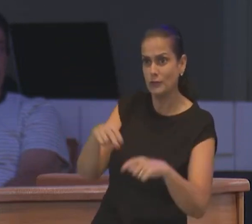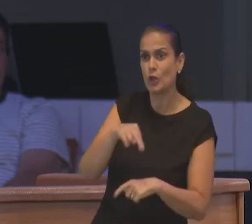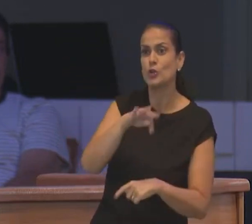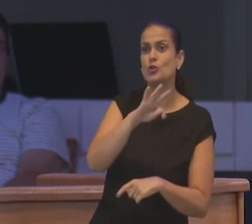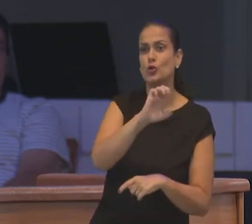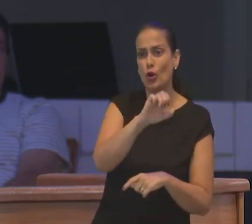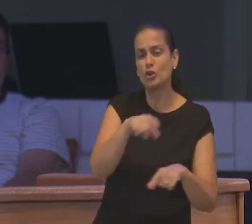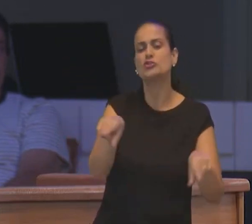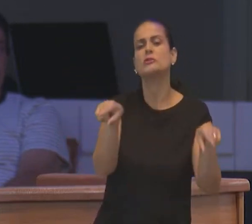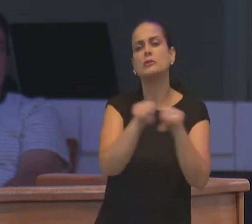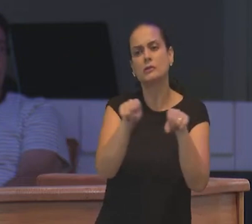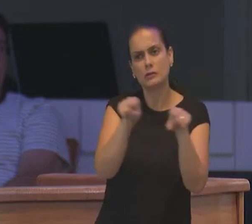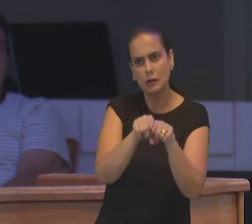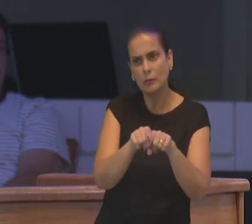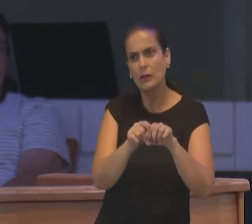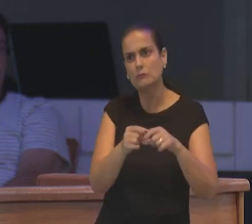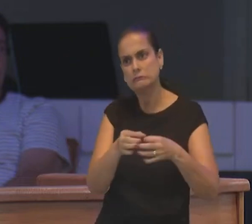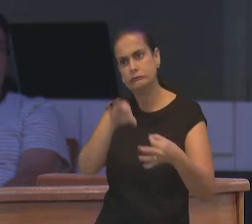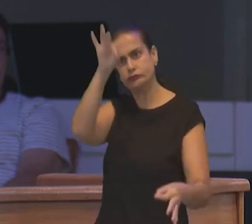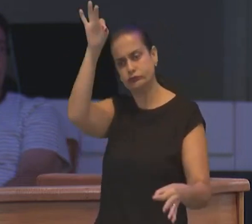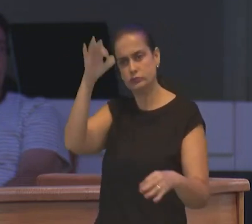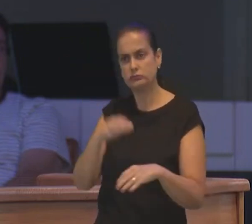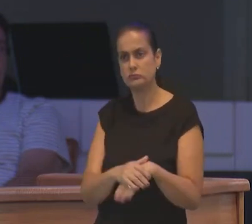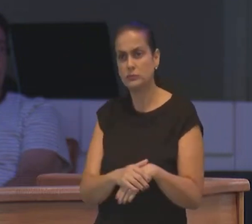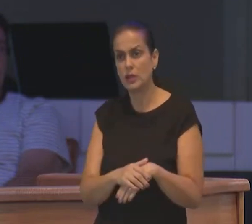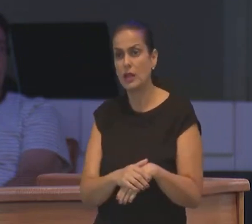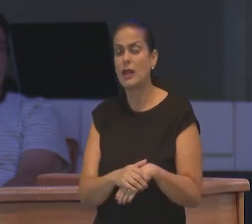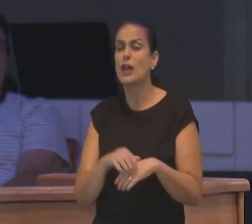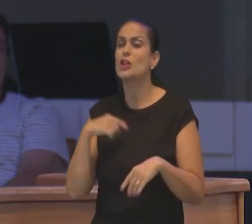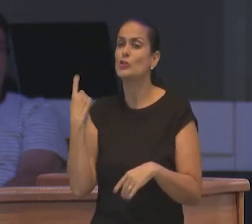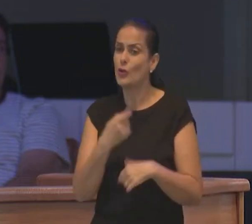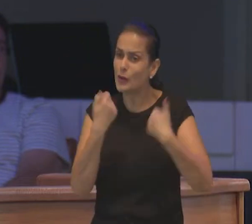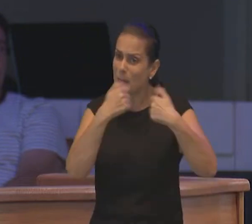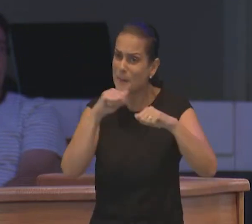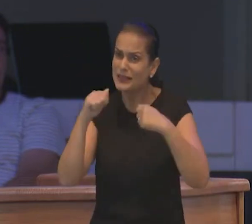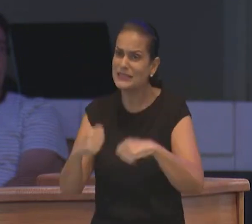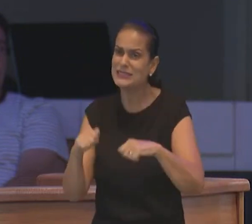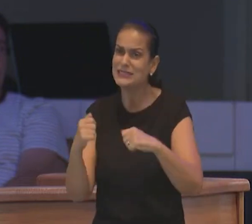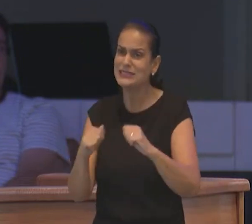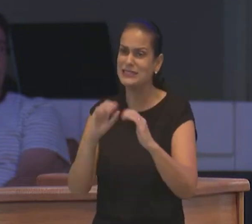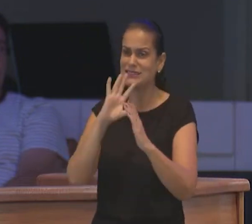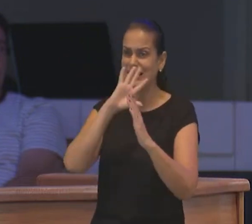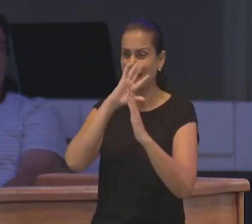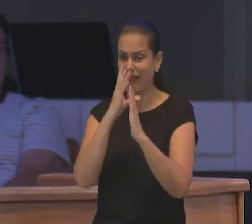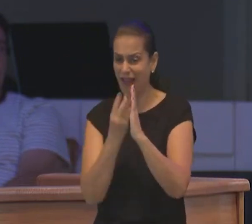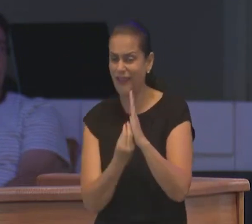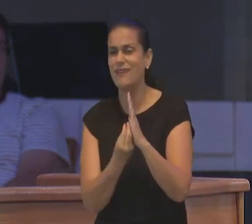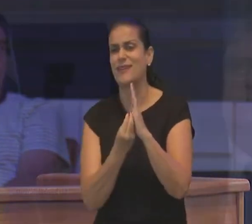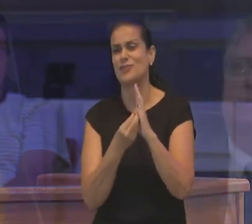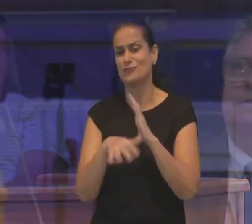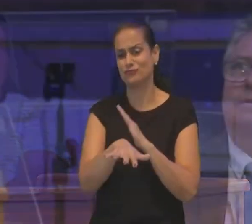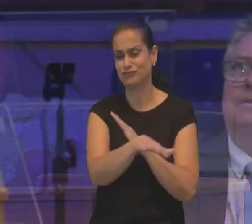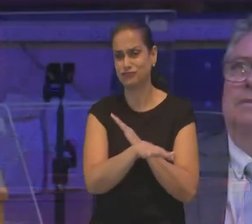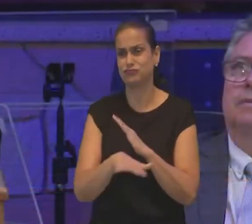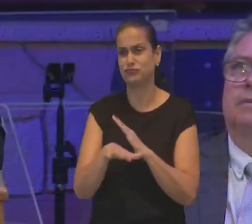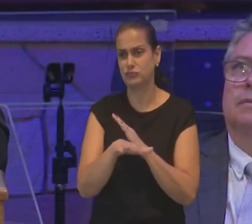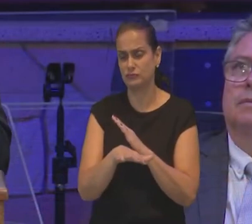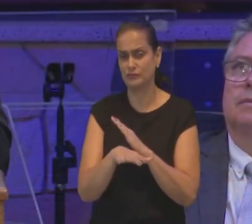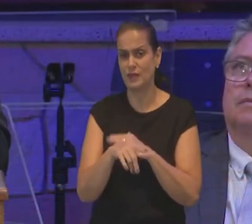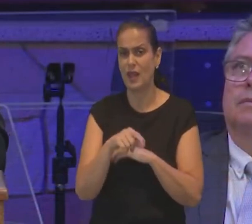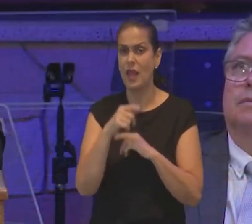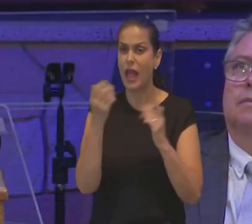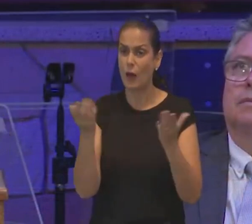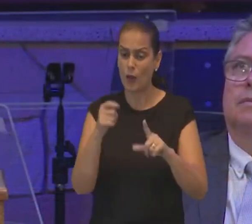o Norte do Brasil, não tem como, a gente precisa da igreja local. Estamos aqui no mês de